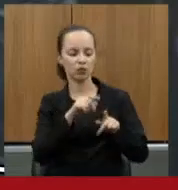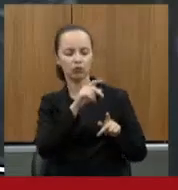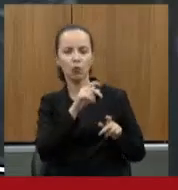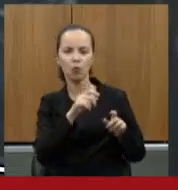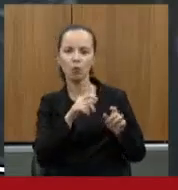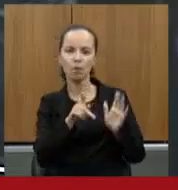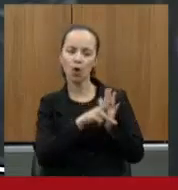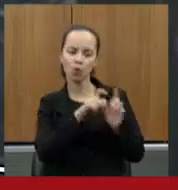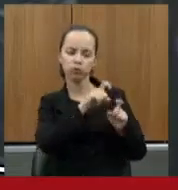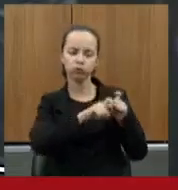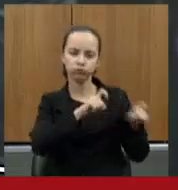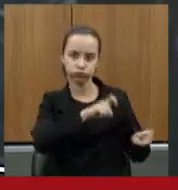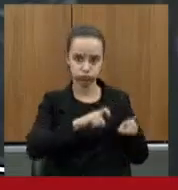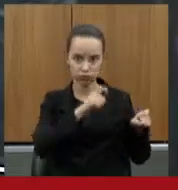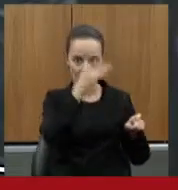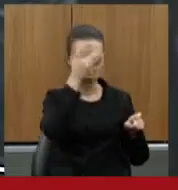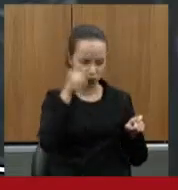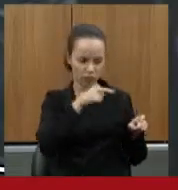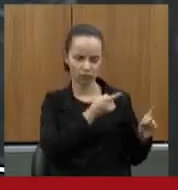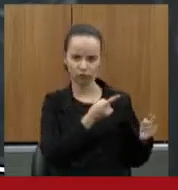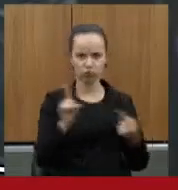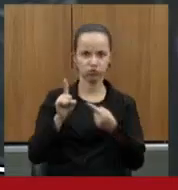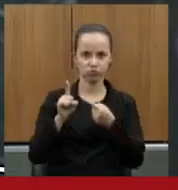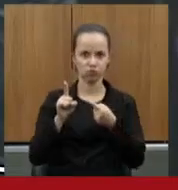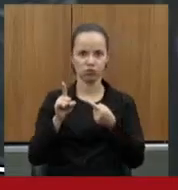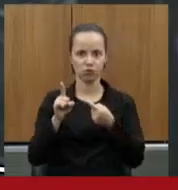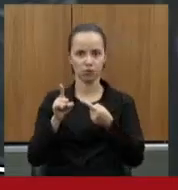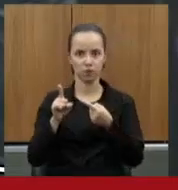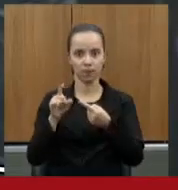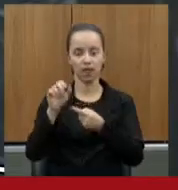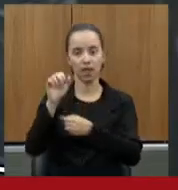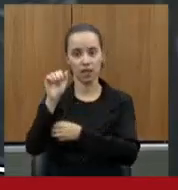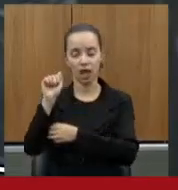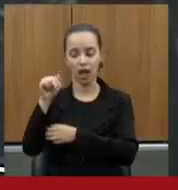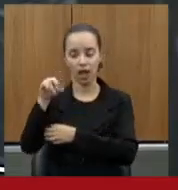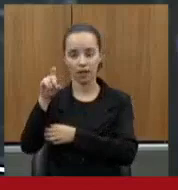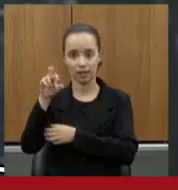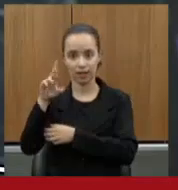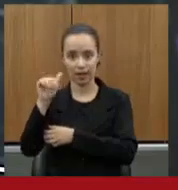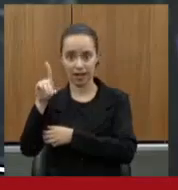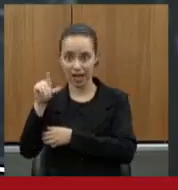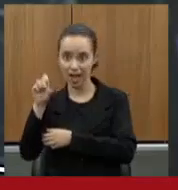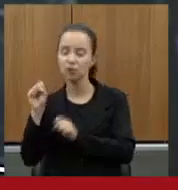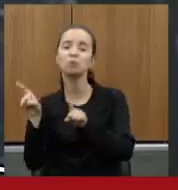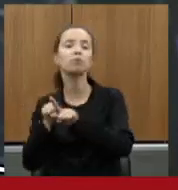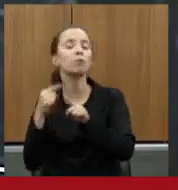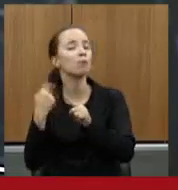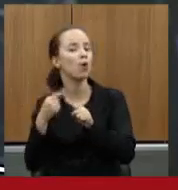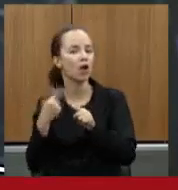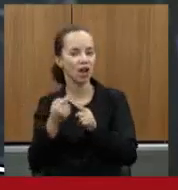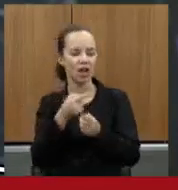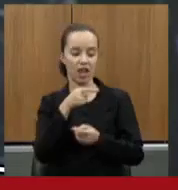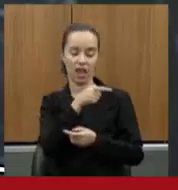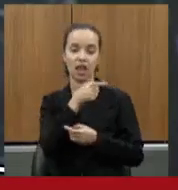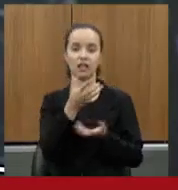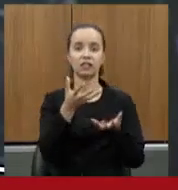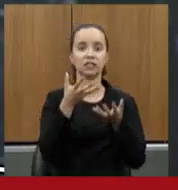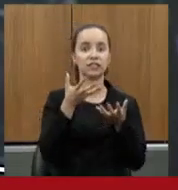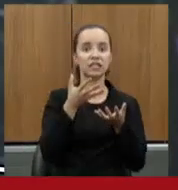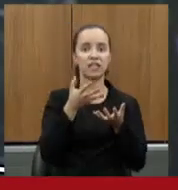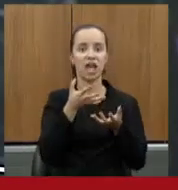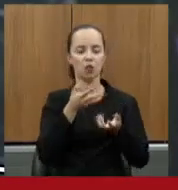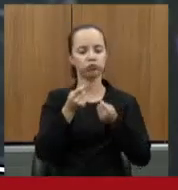também se opuseram aos Andradas da Constituinte, porque também queriam a civilização e o bem-estar dos